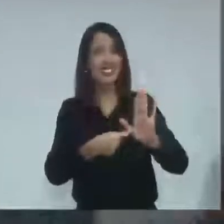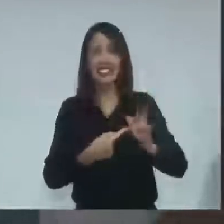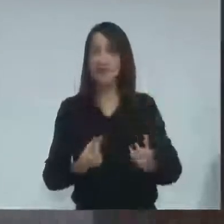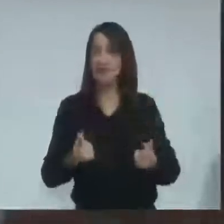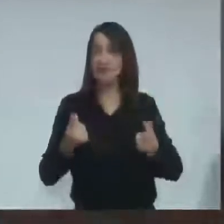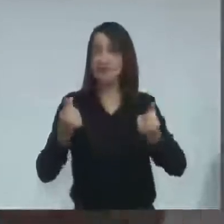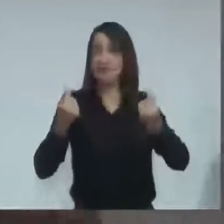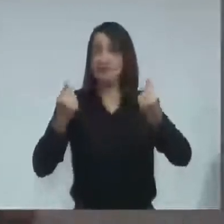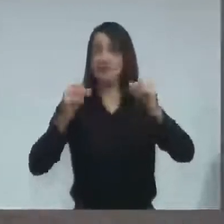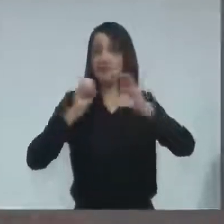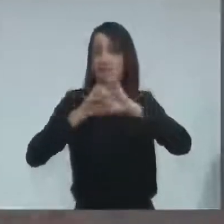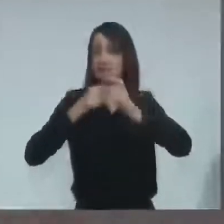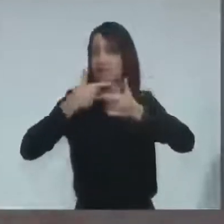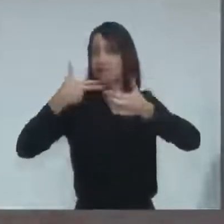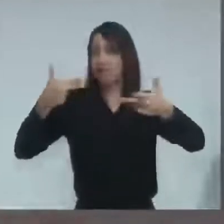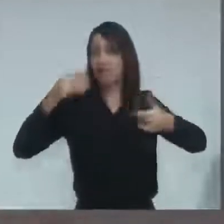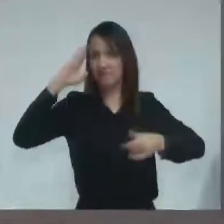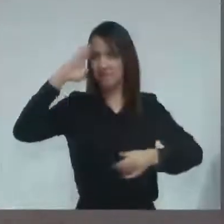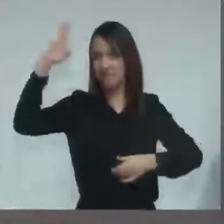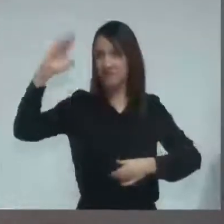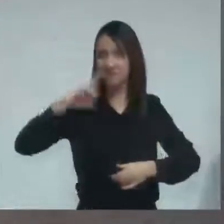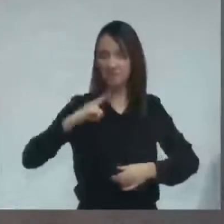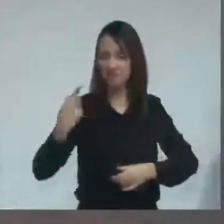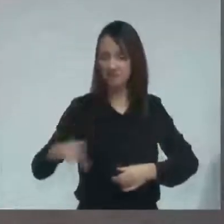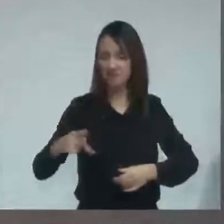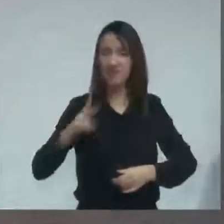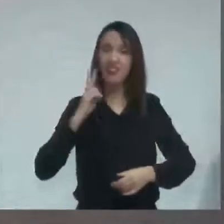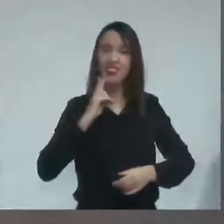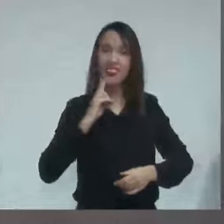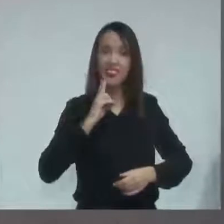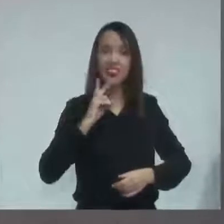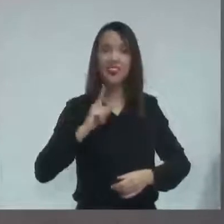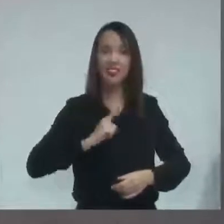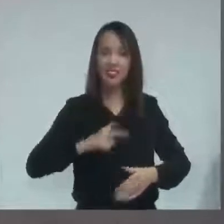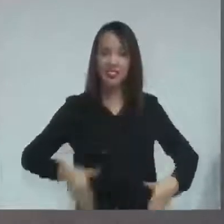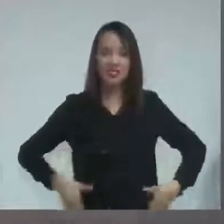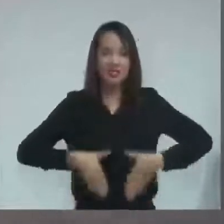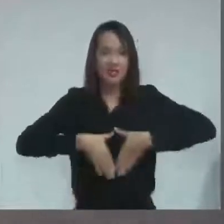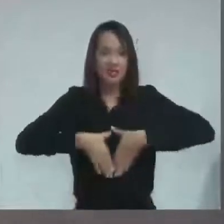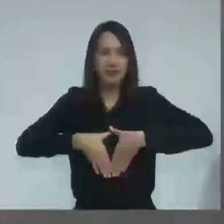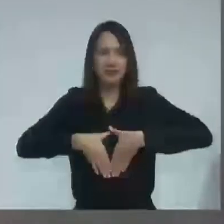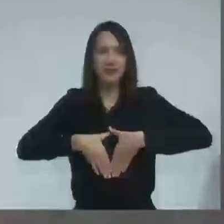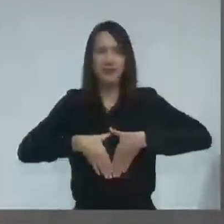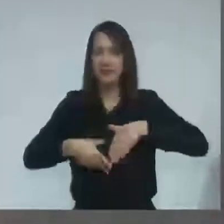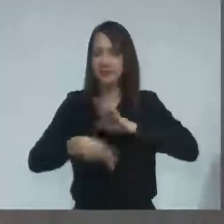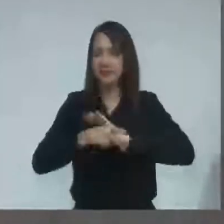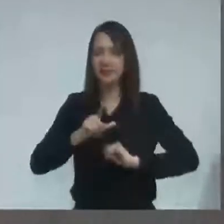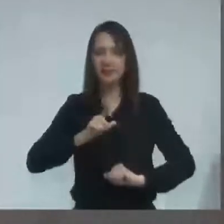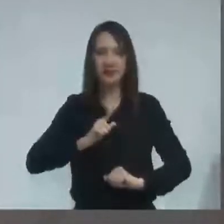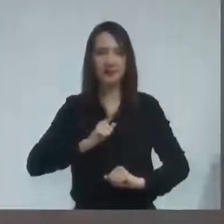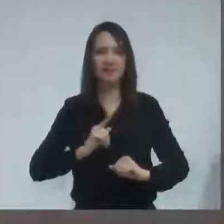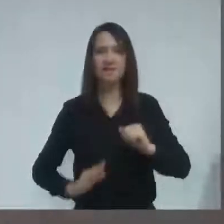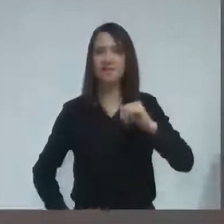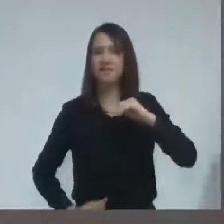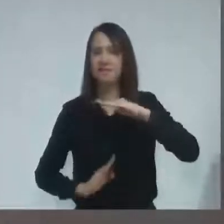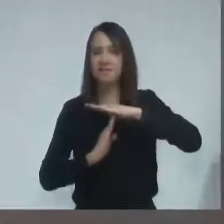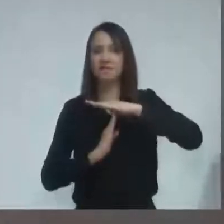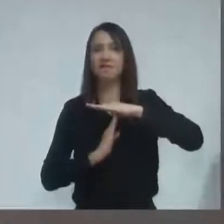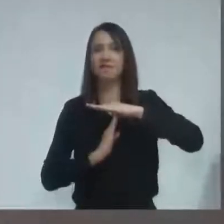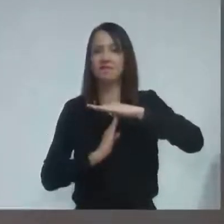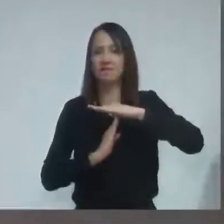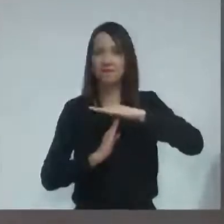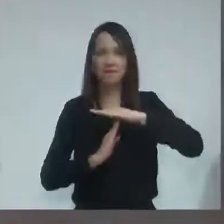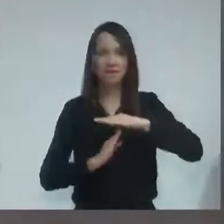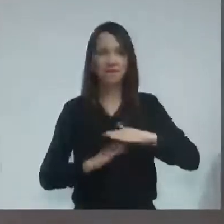o Principado? Sim, o Principado de Vinhedo deixa a guarda com colete vencido, deixa as senhoras sem